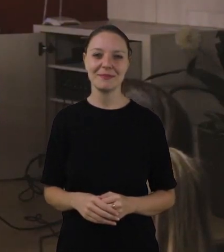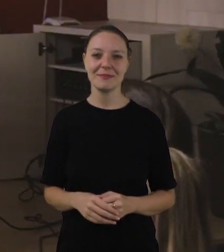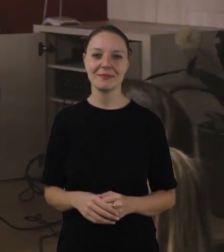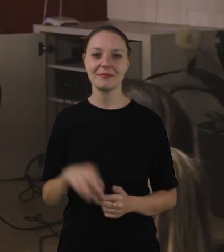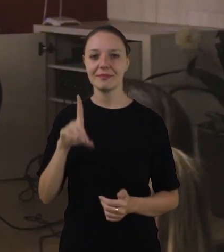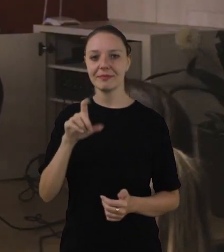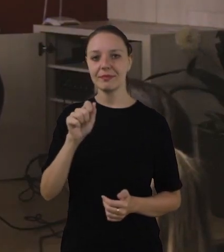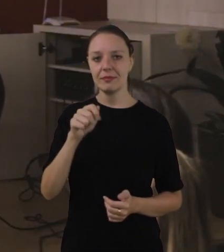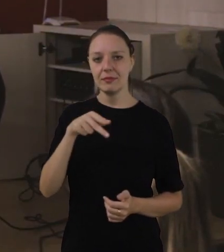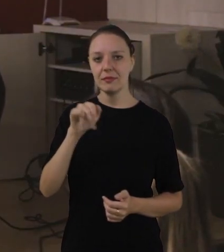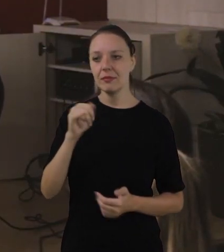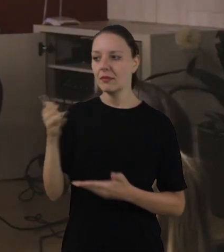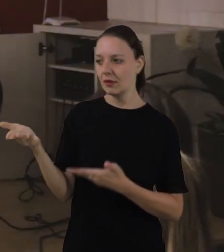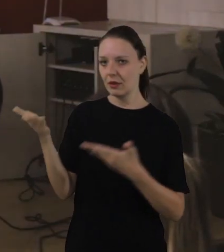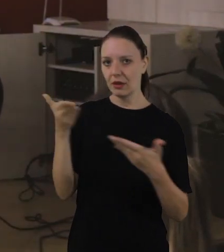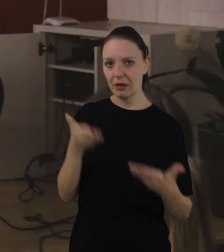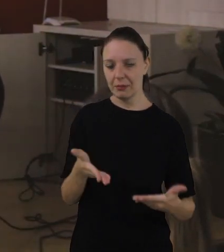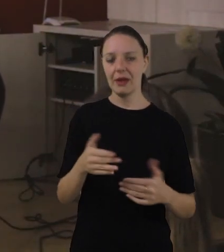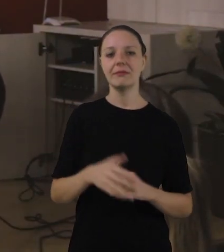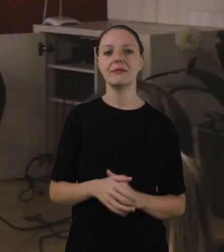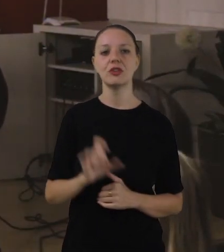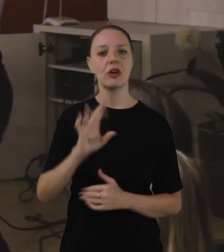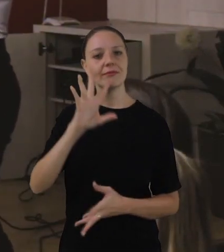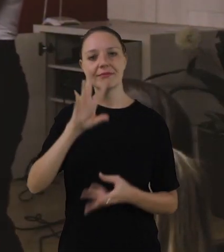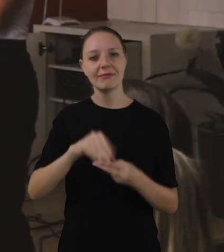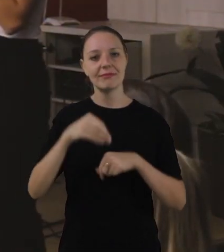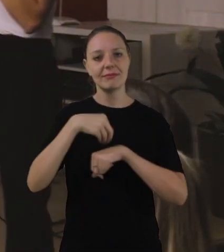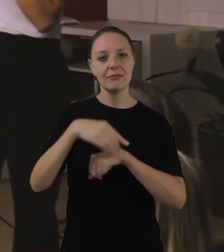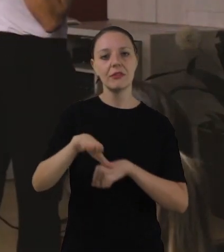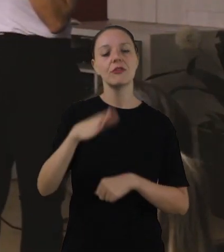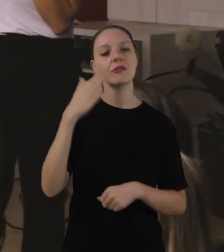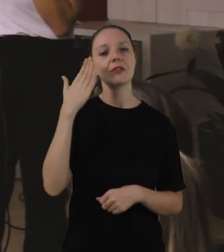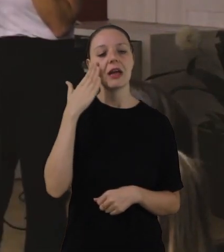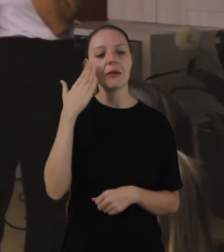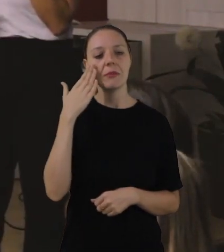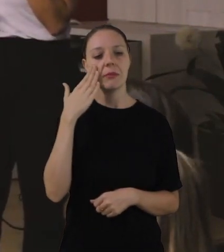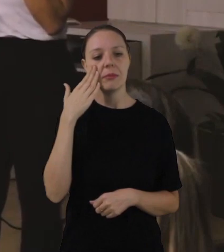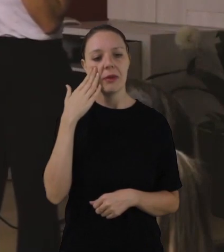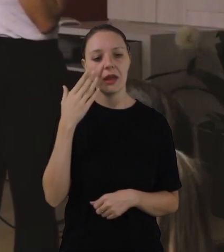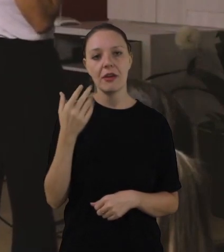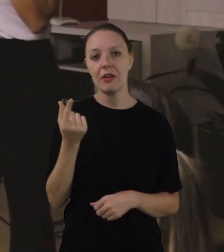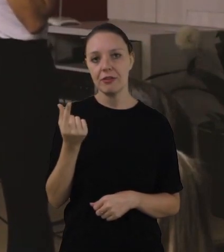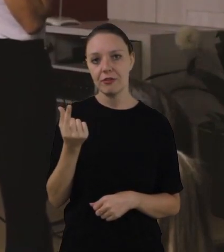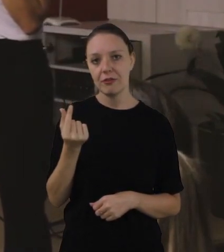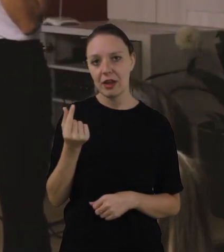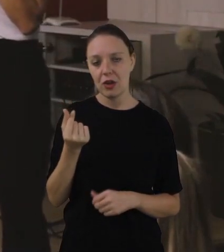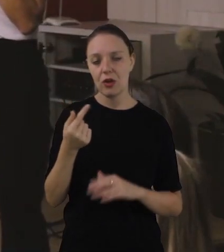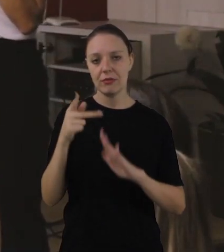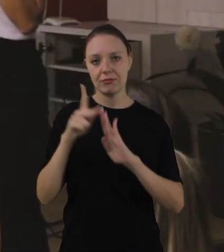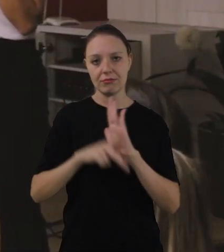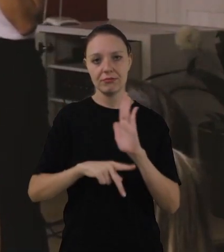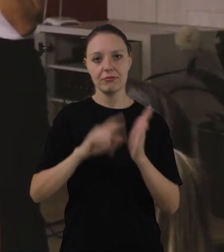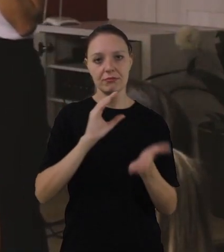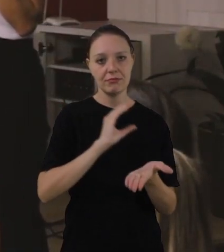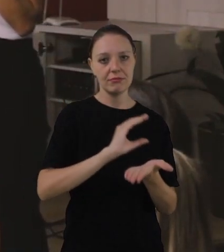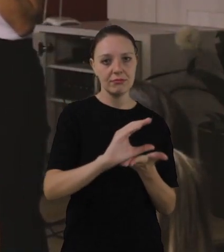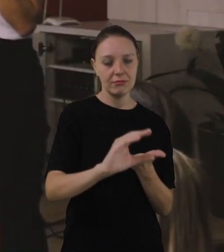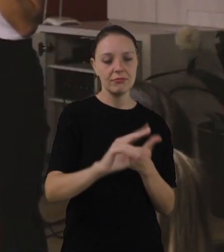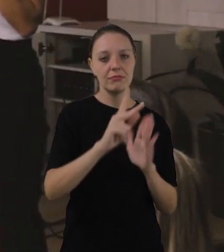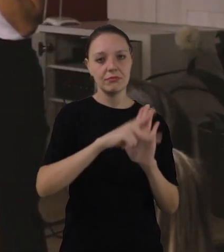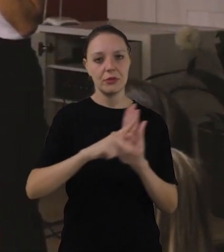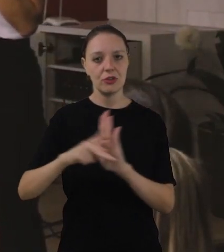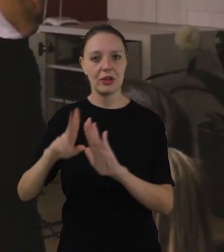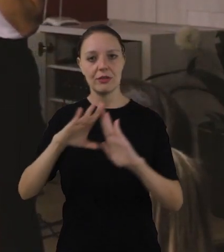passar a palavra para a Dani, só para vocês saberem, então, esse é o valor que foi investido nos projetos que a gente entregou